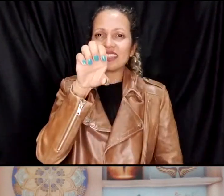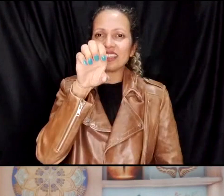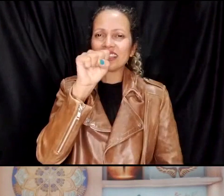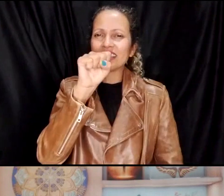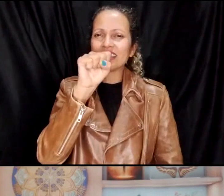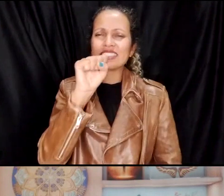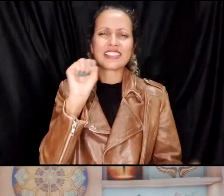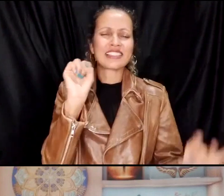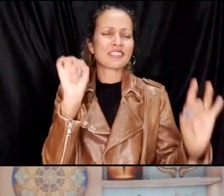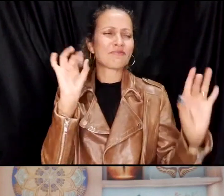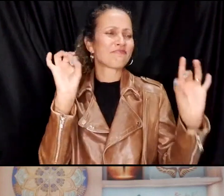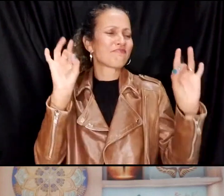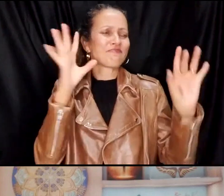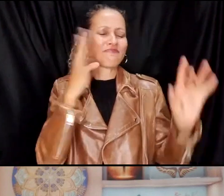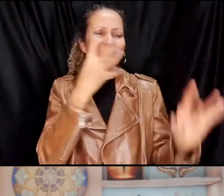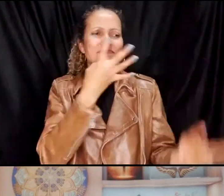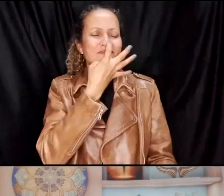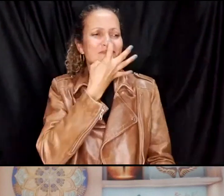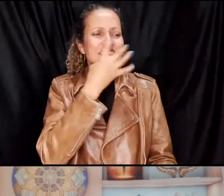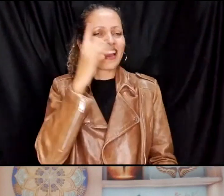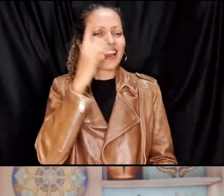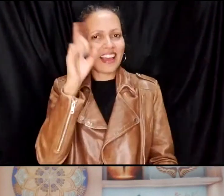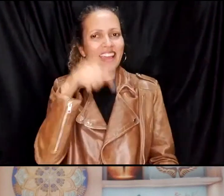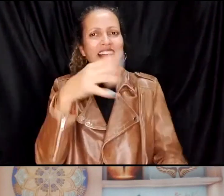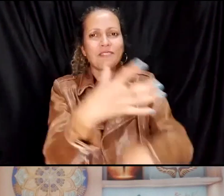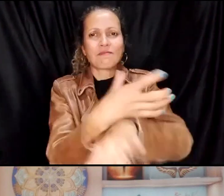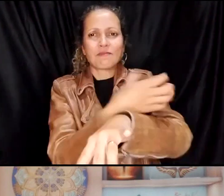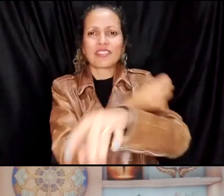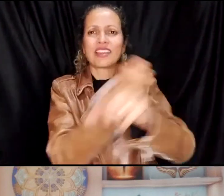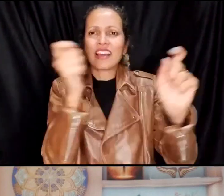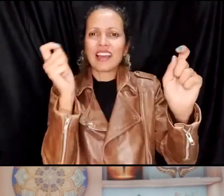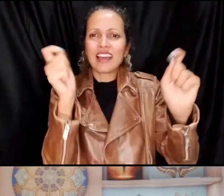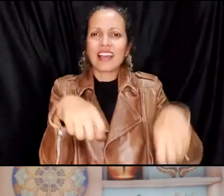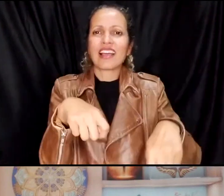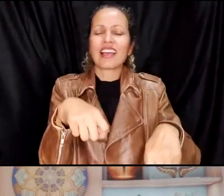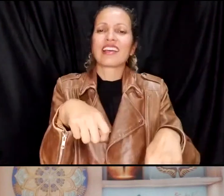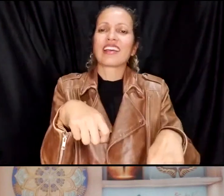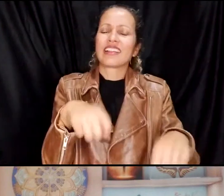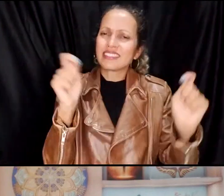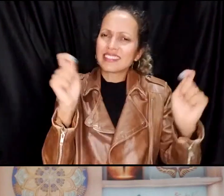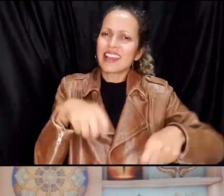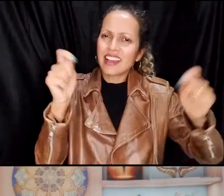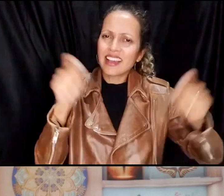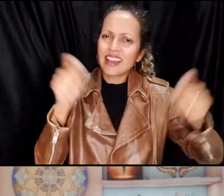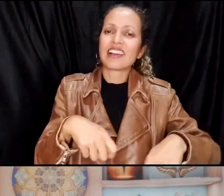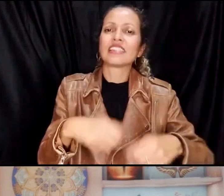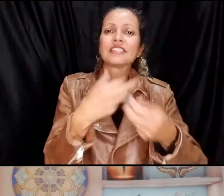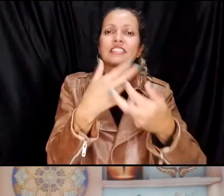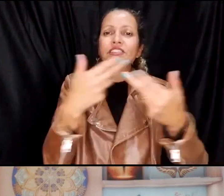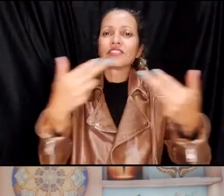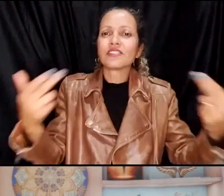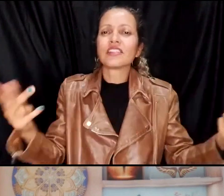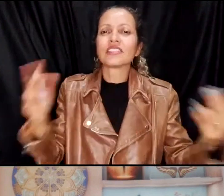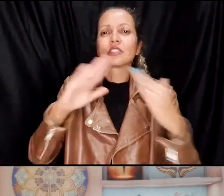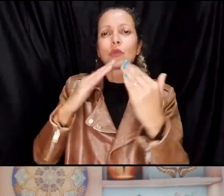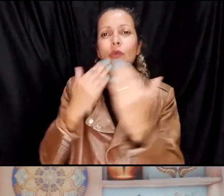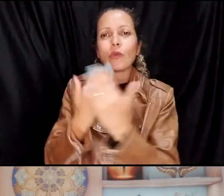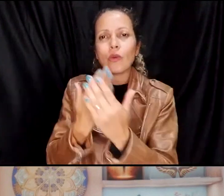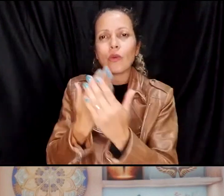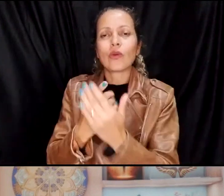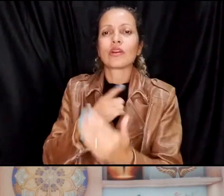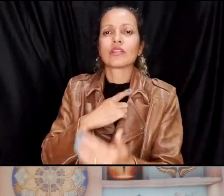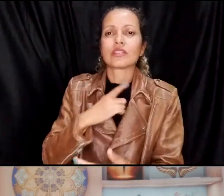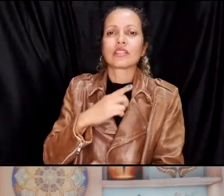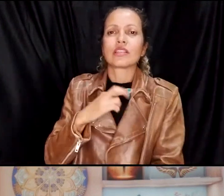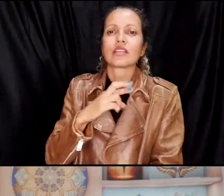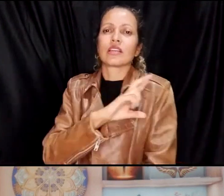Sabe? Você vê que isso é possível. E aí a gente sabe que tem várias escolas, né? Em São Paulo tem o Rio Branco, que é uma escola